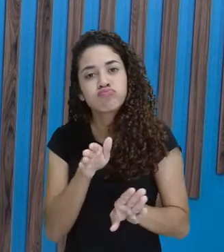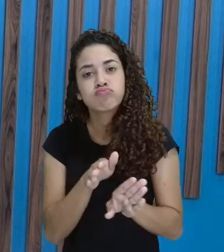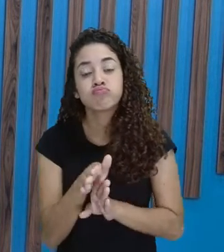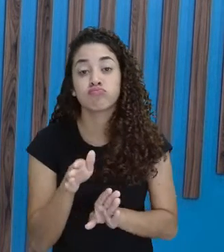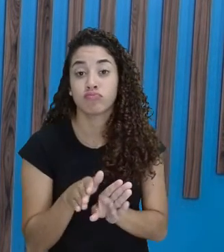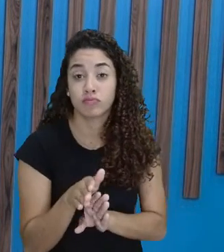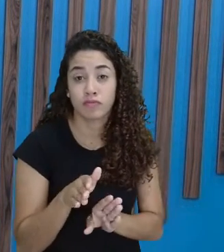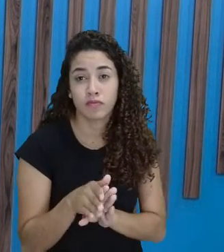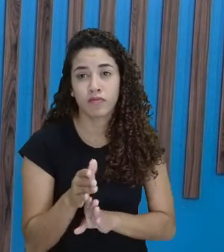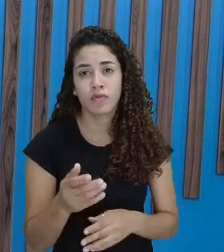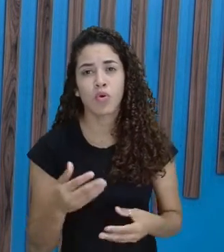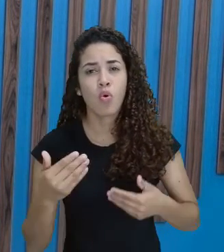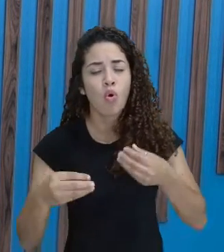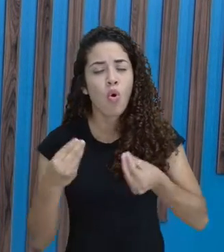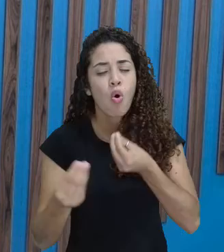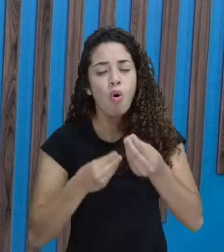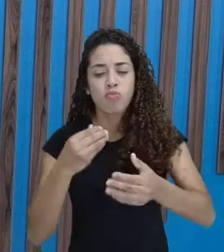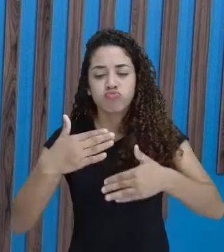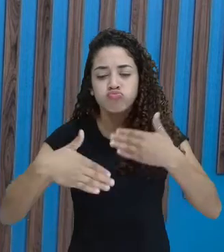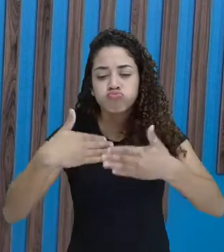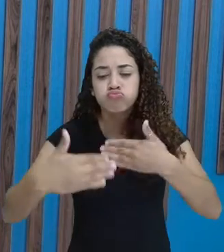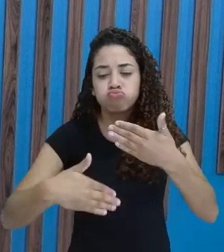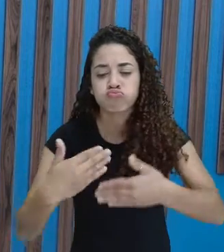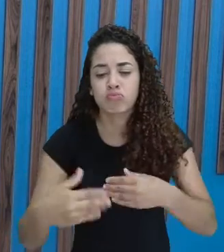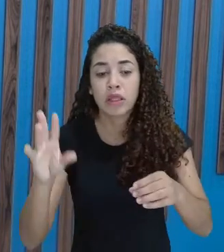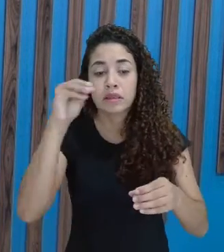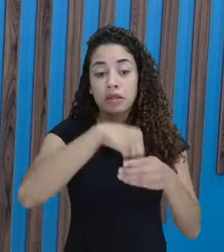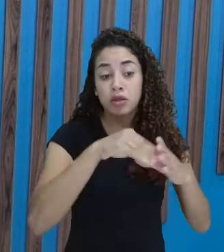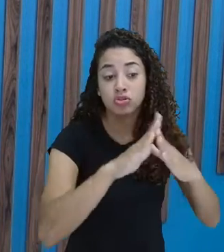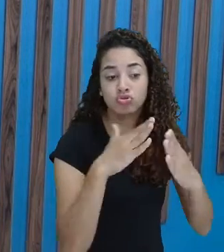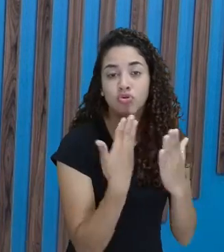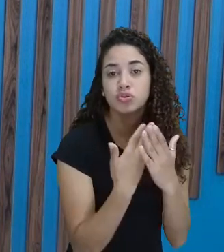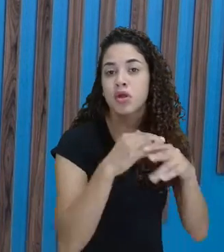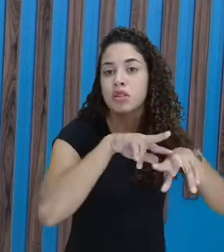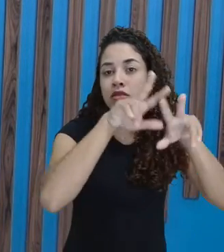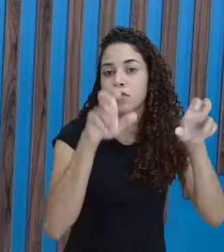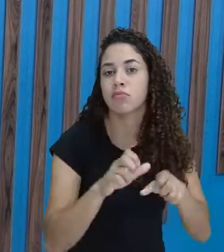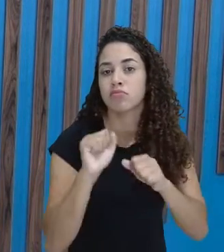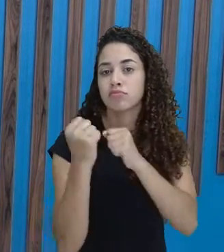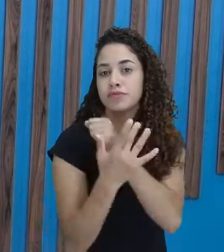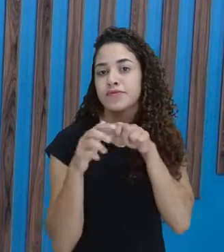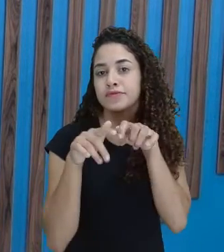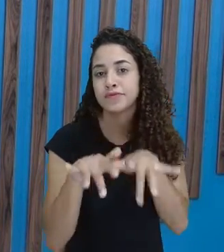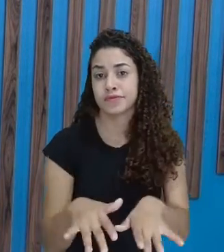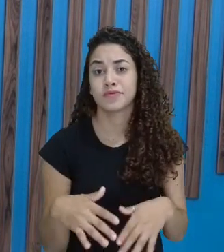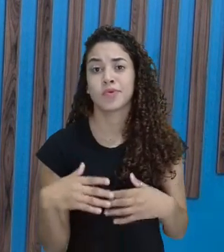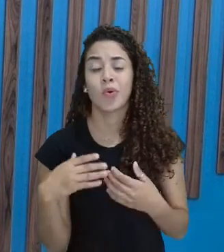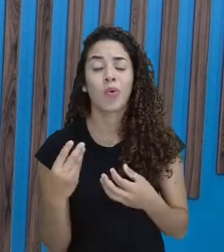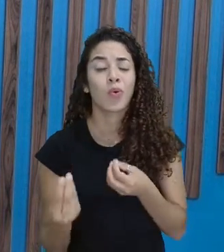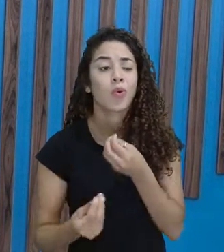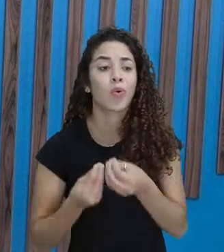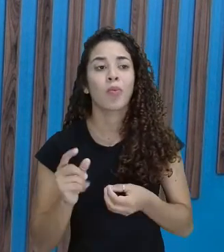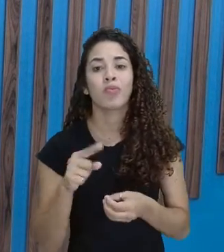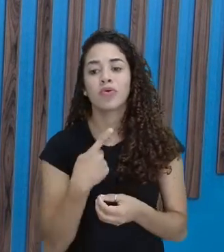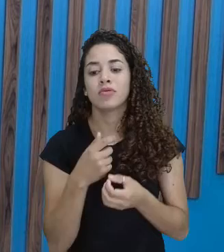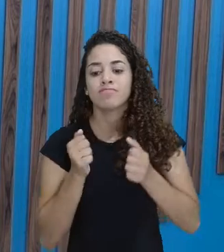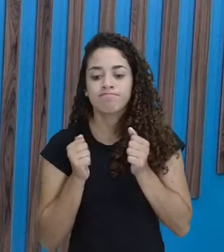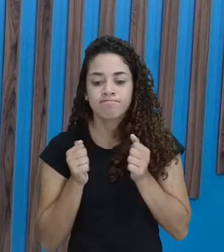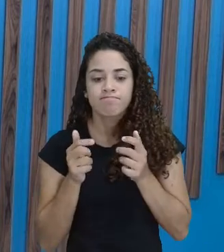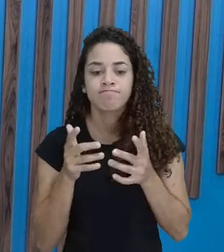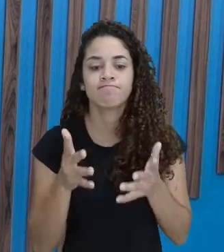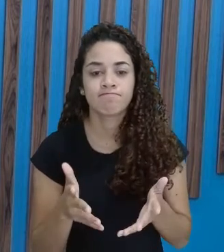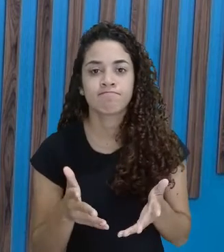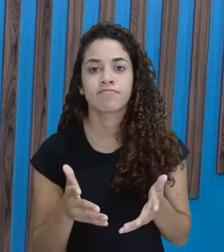como proceder dentro da escola em razão à Covid-19. Como foi que a gente agiu durante